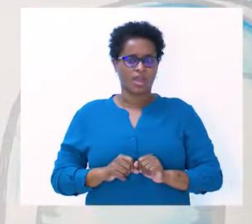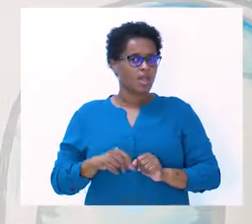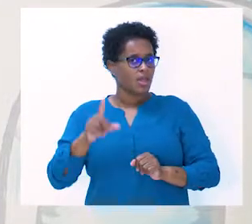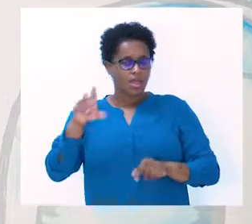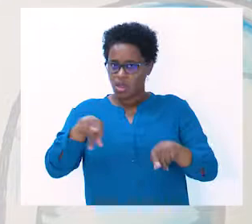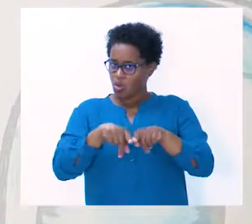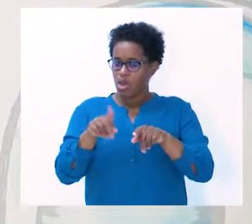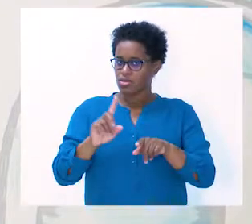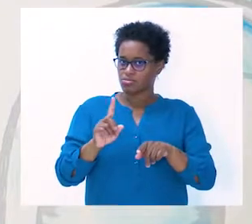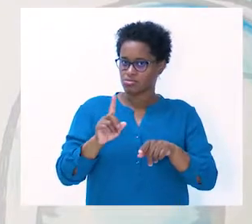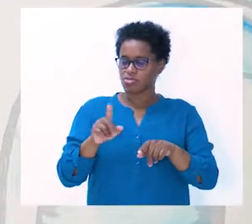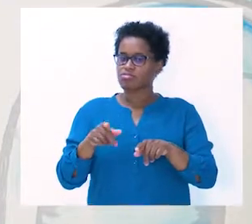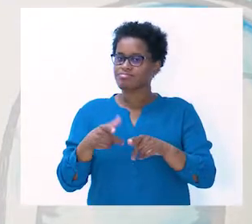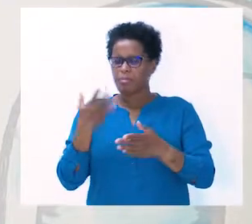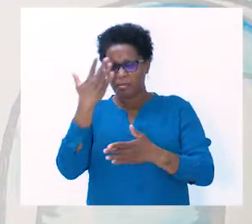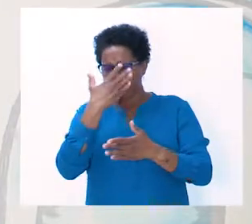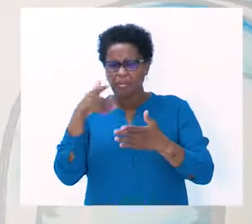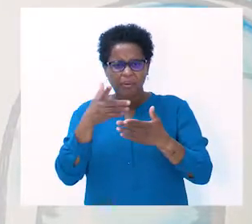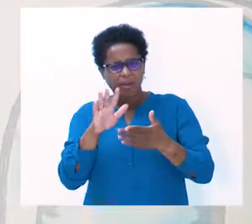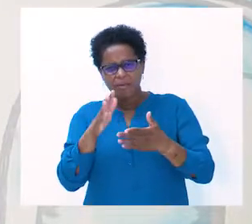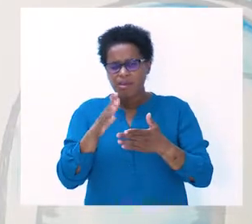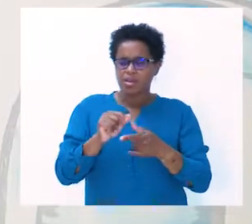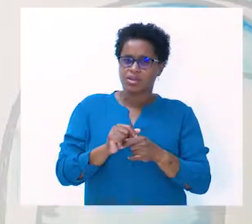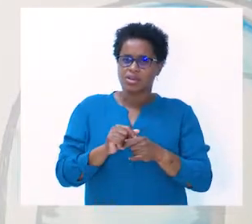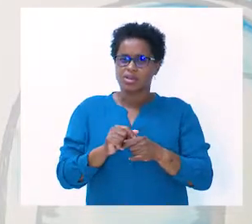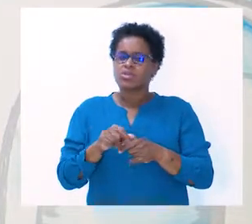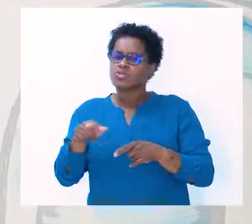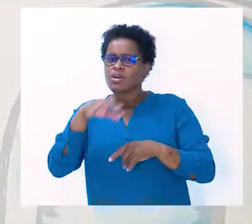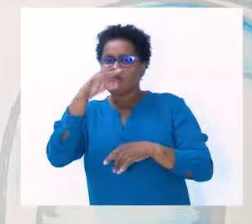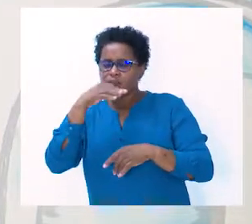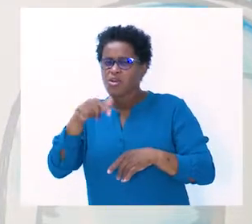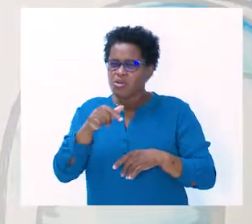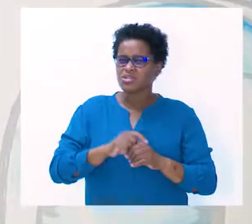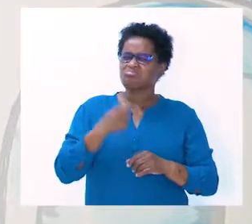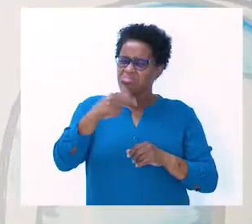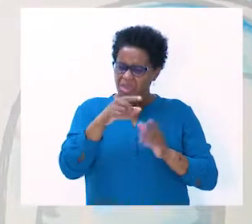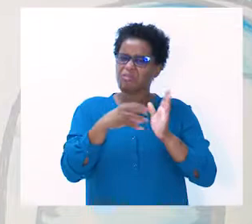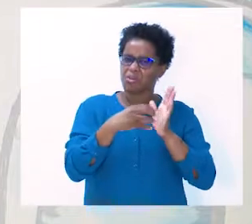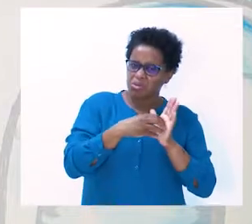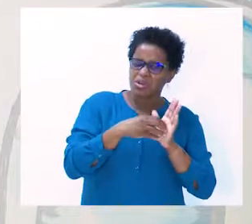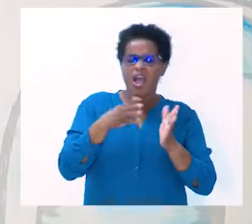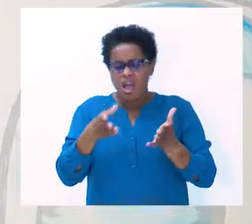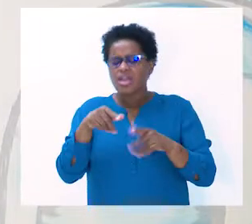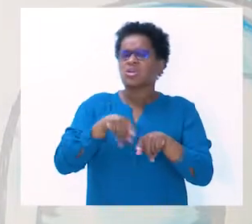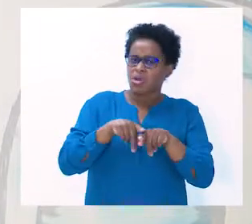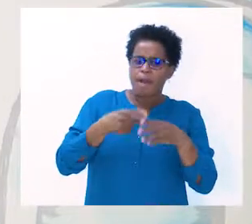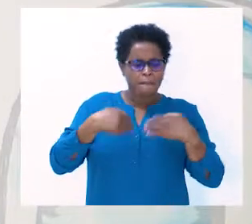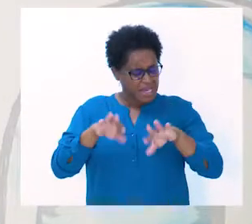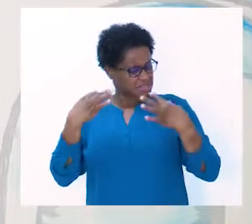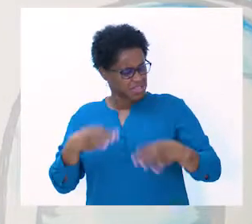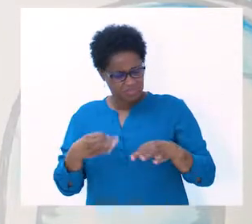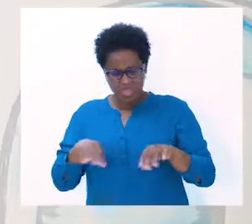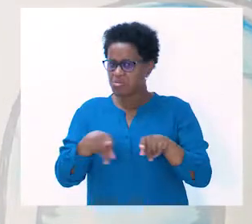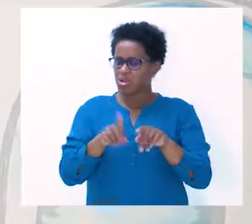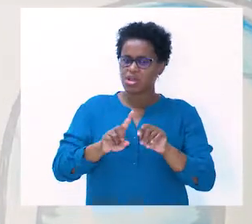Não são iguais. É o que nós vamos tratar hoje também. Existem figuras que nós podemos dizer, são iguais, mas nem sempre são iguais,